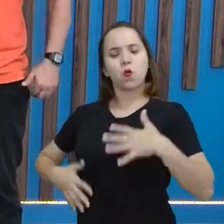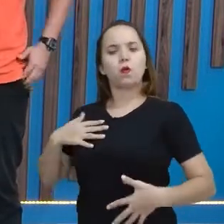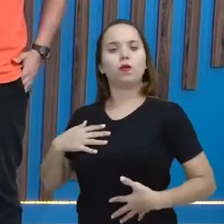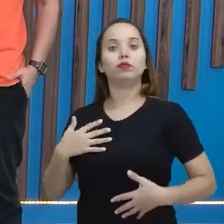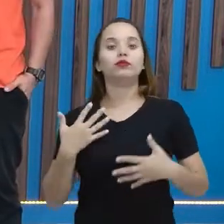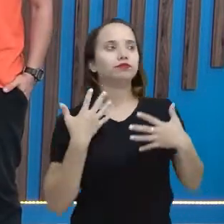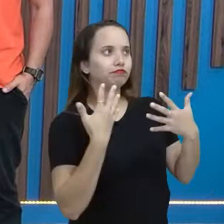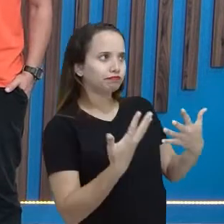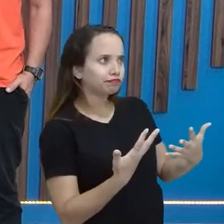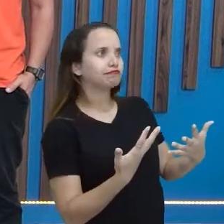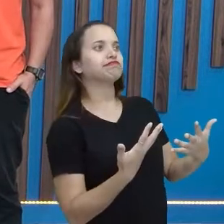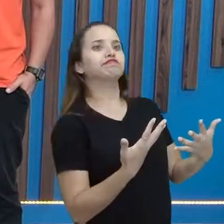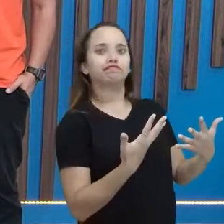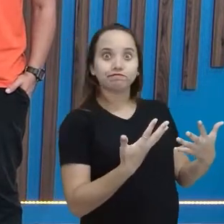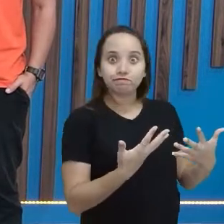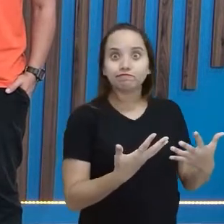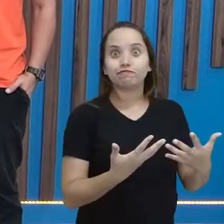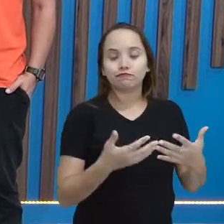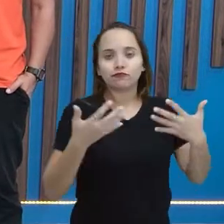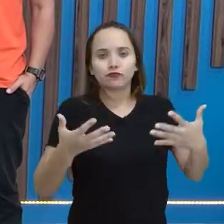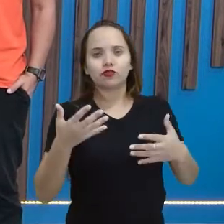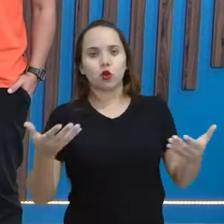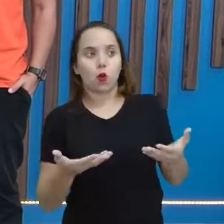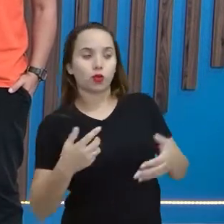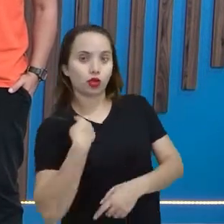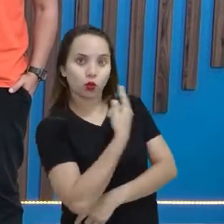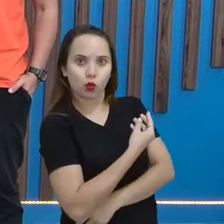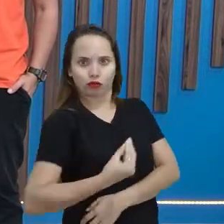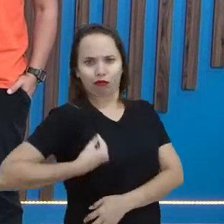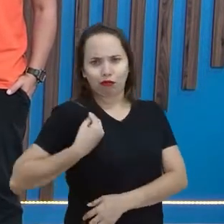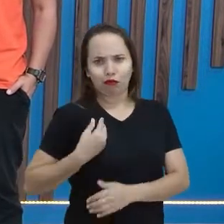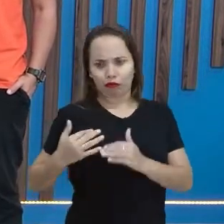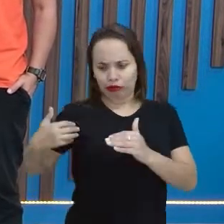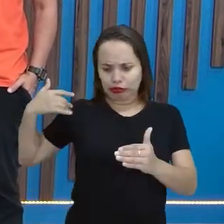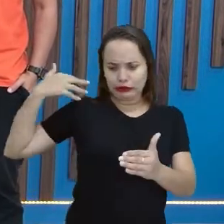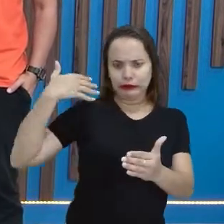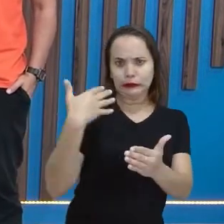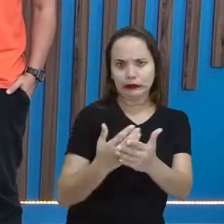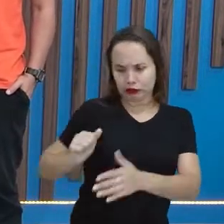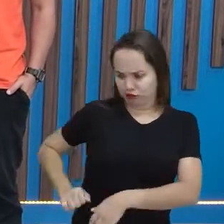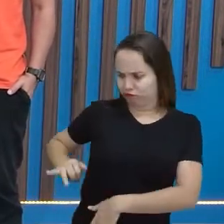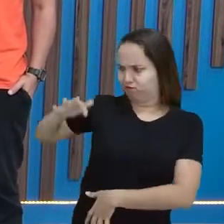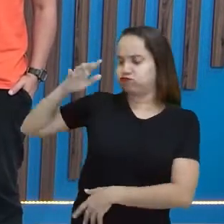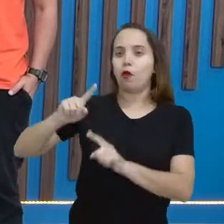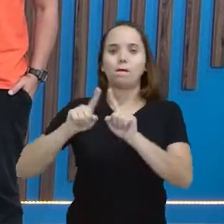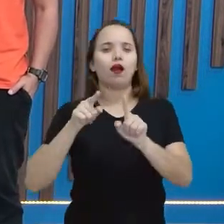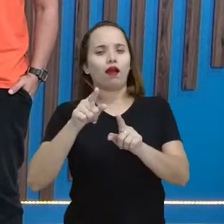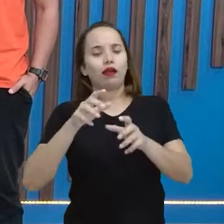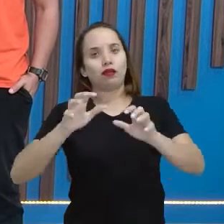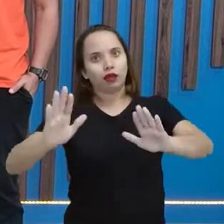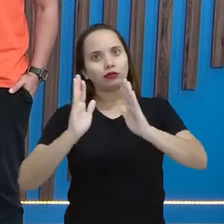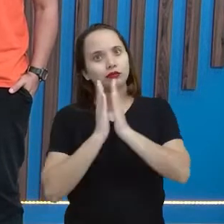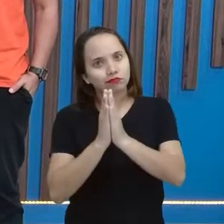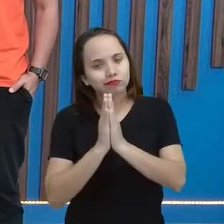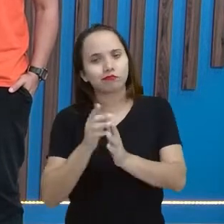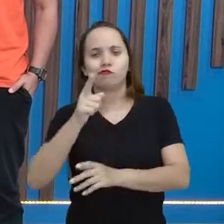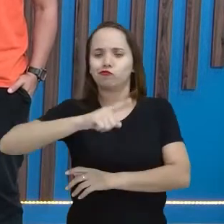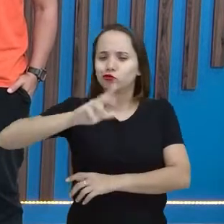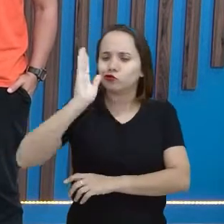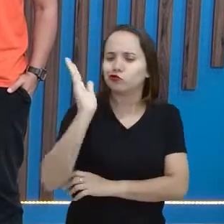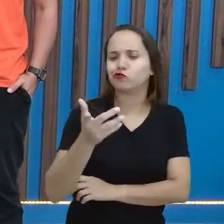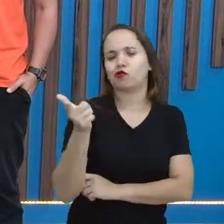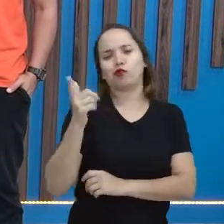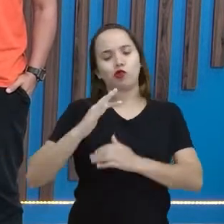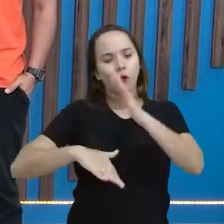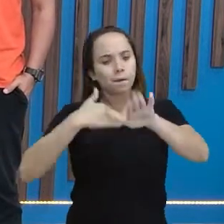gente, felizmente, vocês estão assim bem avançados em relação a gente, mas é bom lembrar que tudo isso se deu por causa